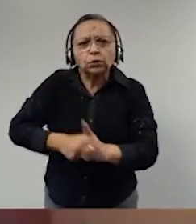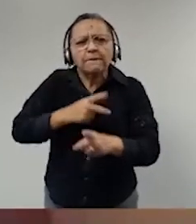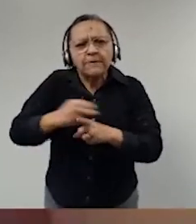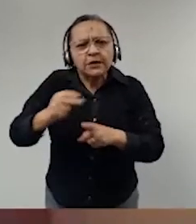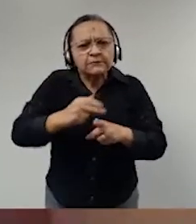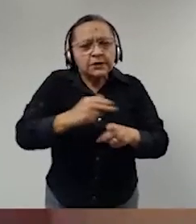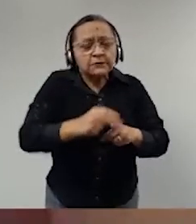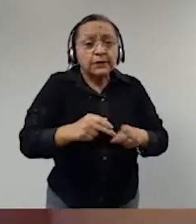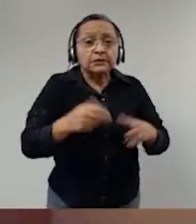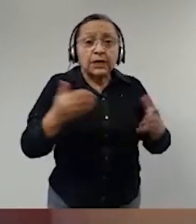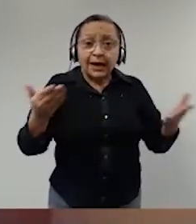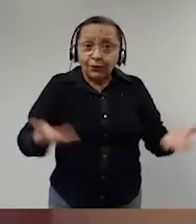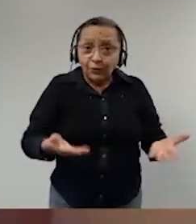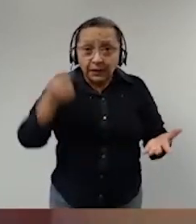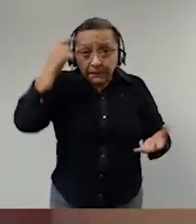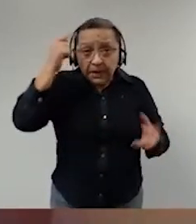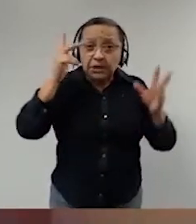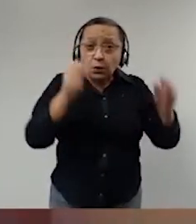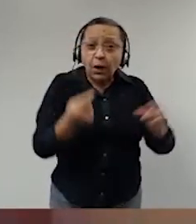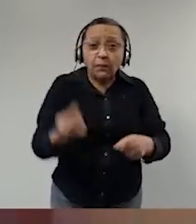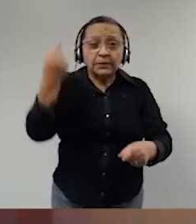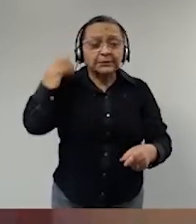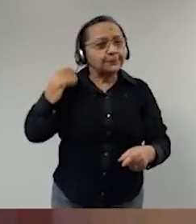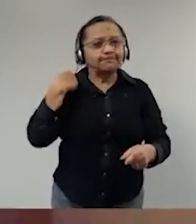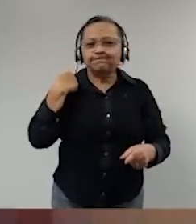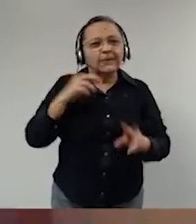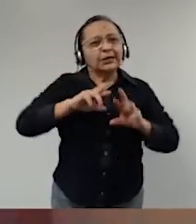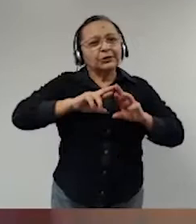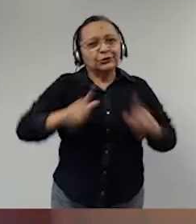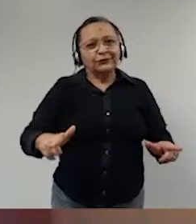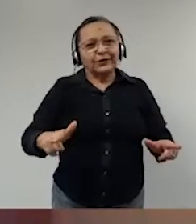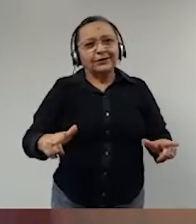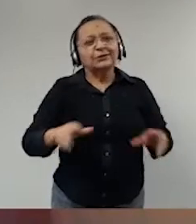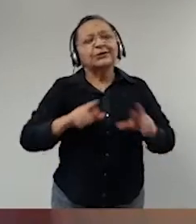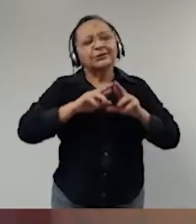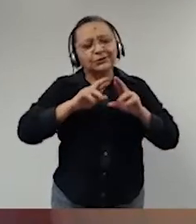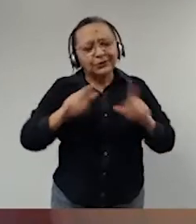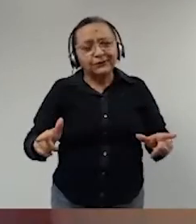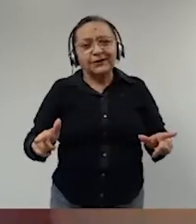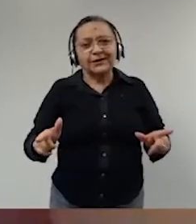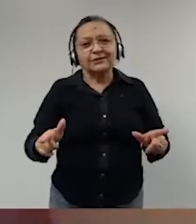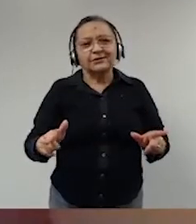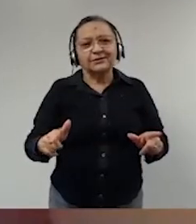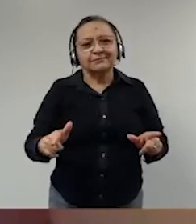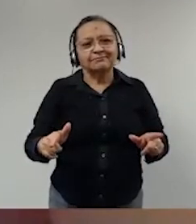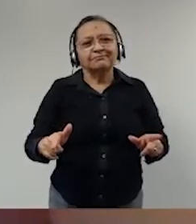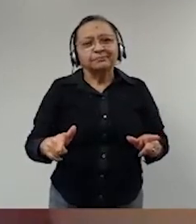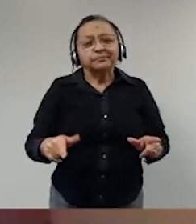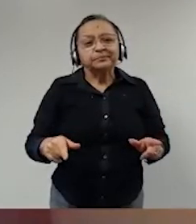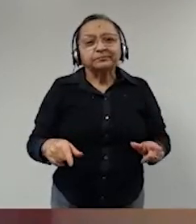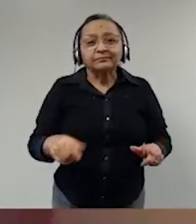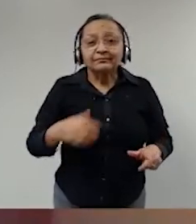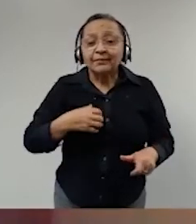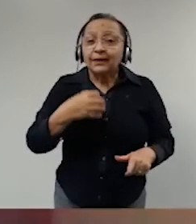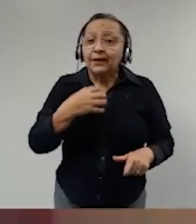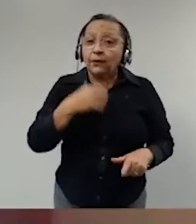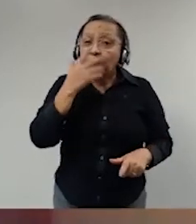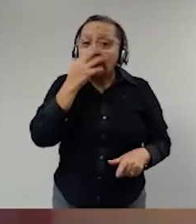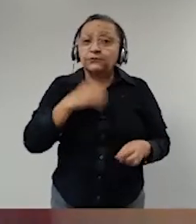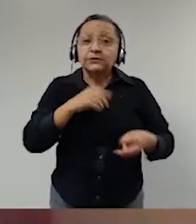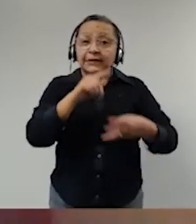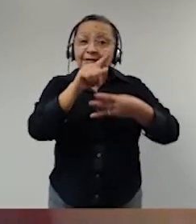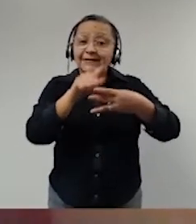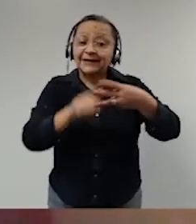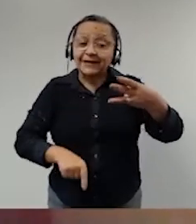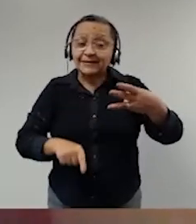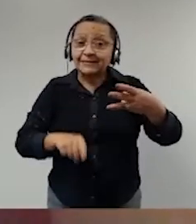Então, para a gente encaminhar aqui as minhas reflexões, eu quero encaminhar minhas reflexões para um ponto que a gente possa discutir, eu acho que vão ser 3 as questões que a OAB vai